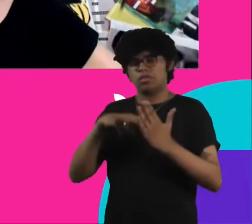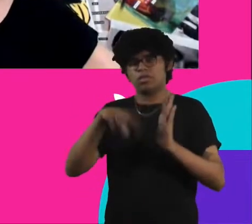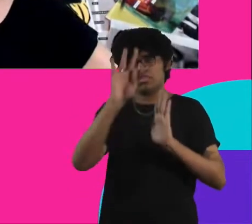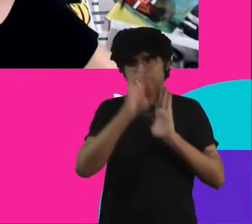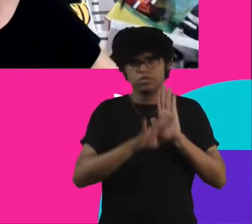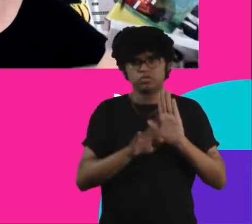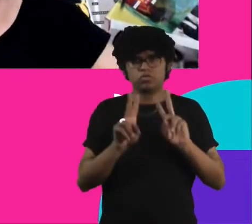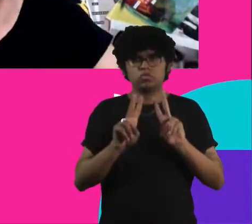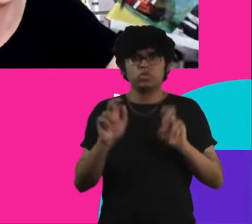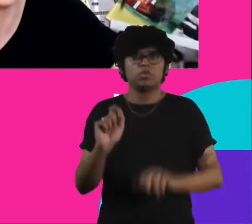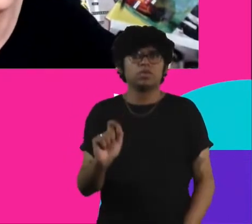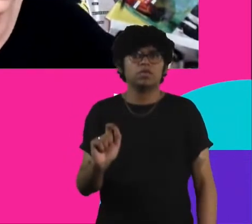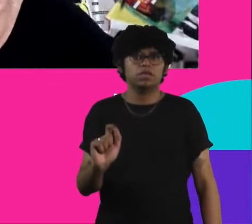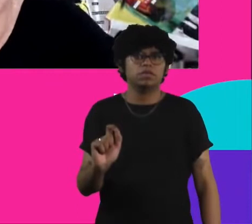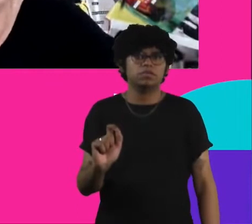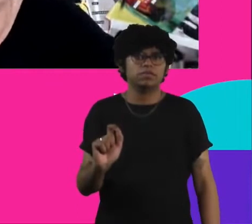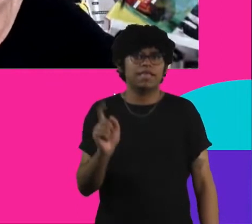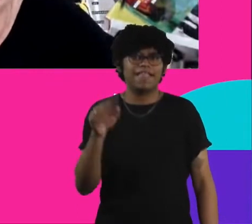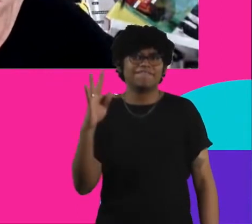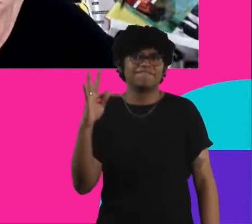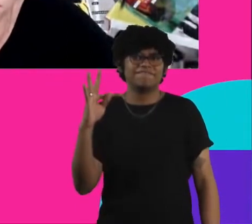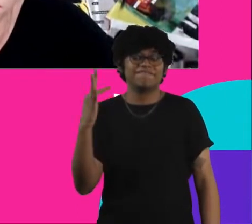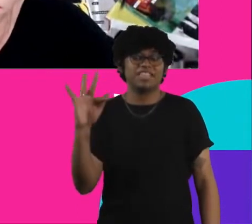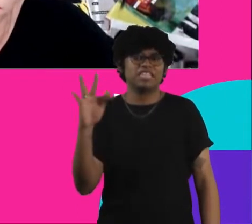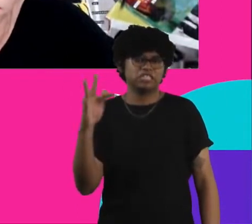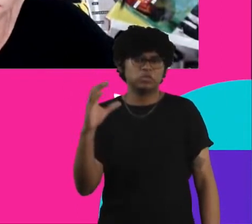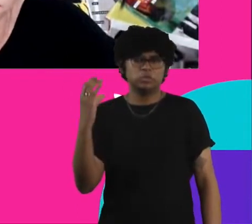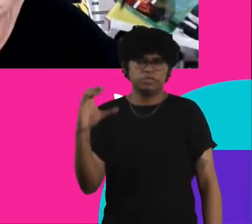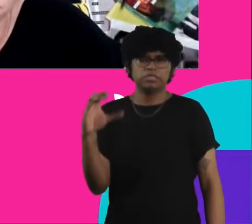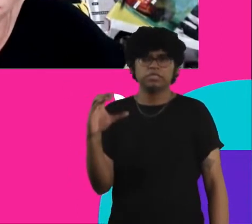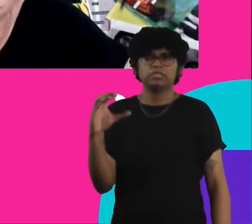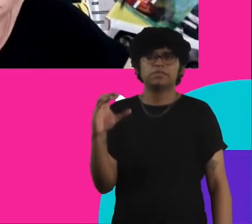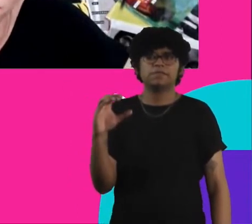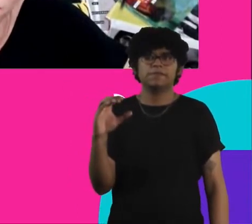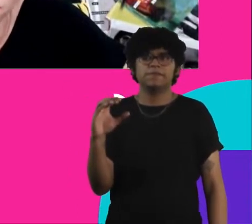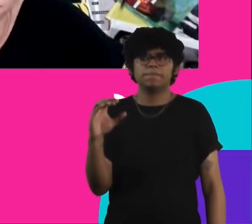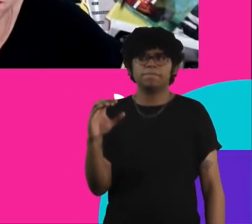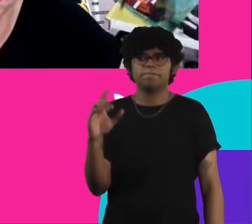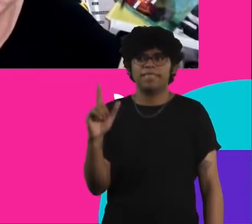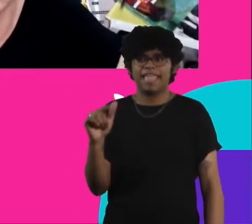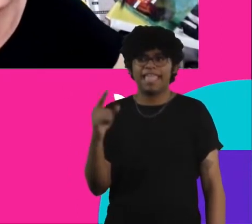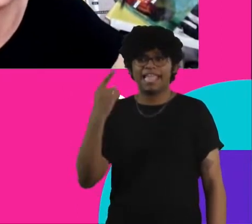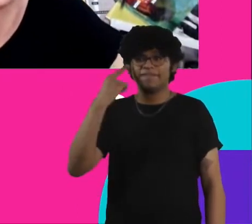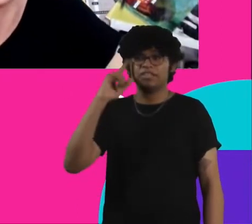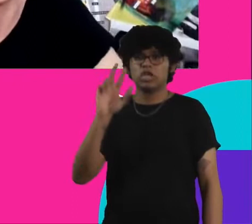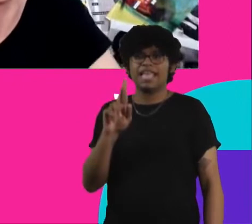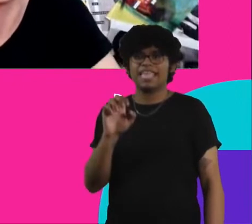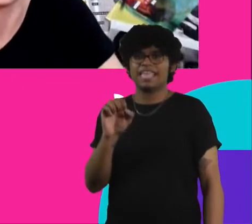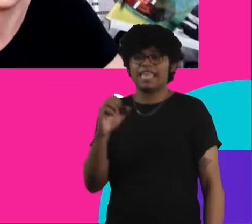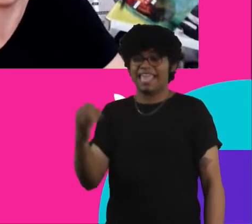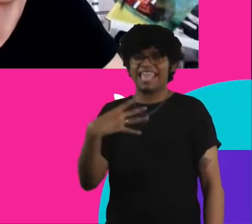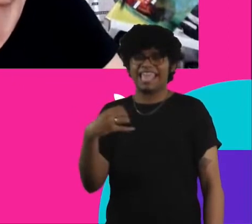sobre um físico cientista que teria sido um dos inventores da ressonância, se não me